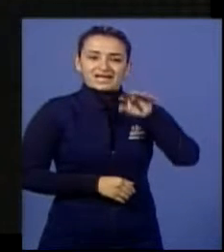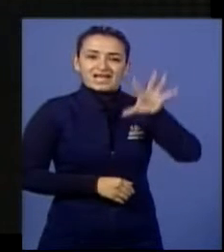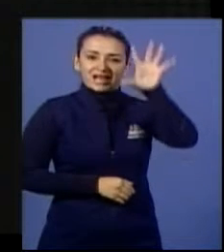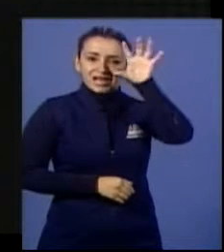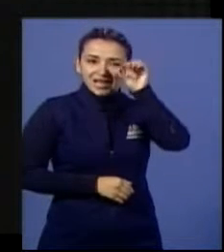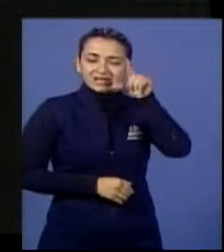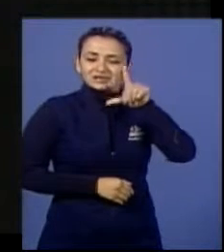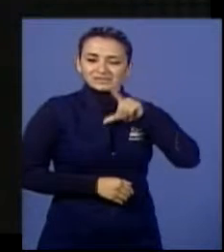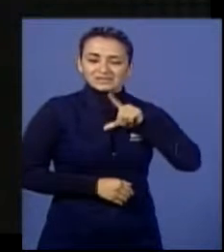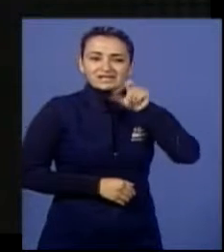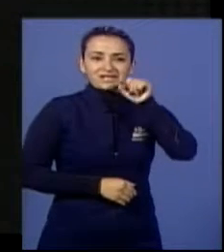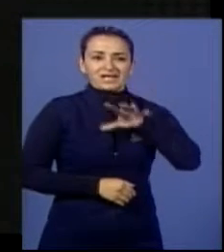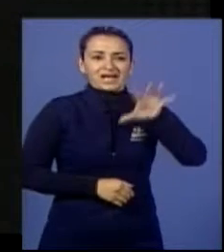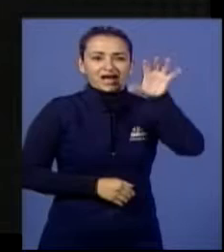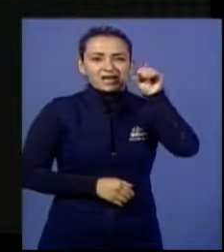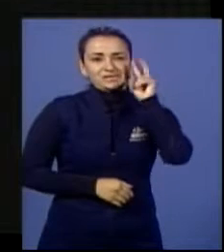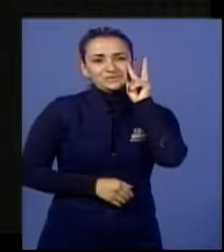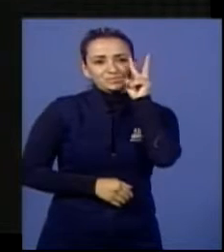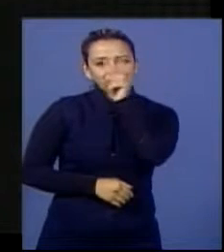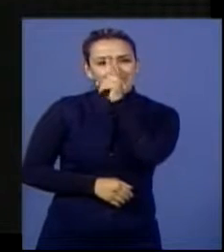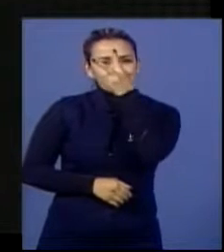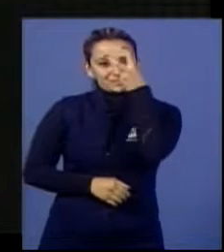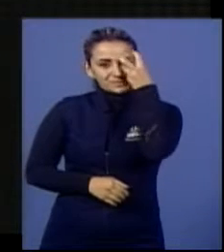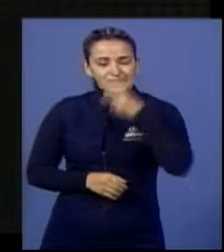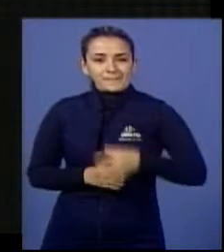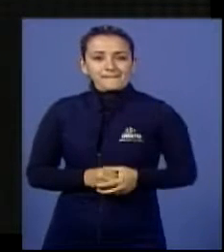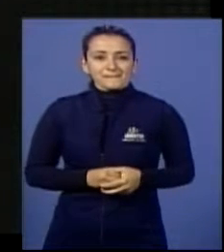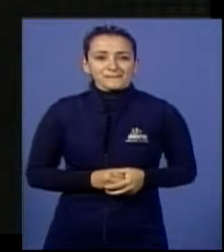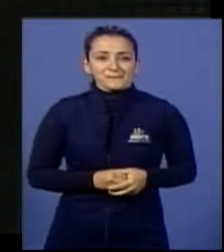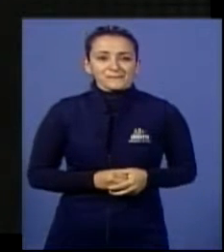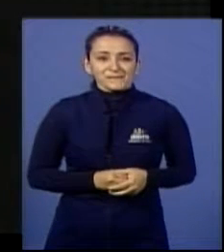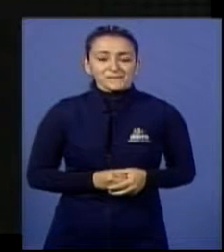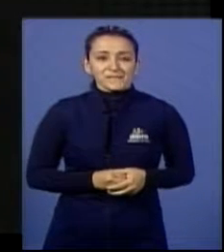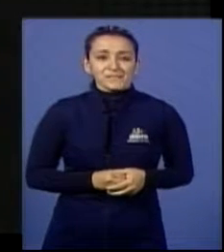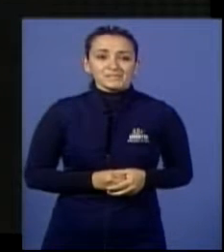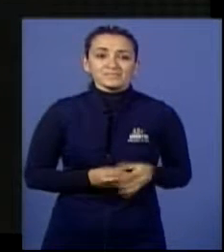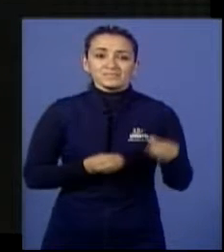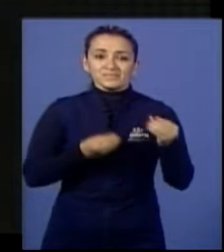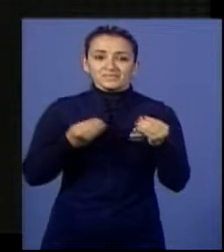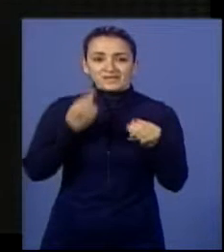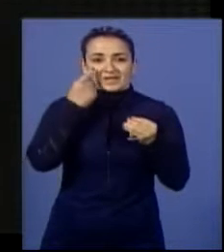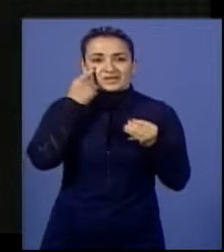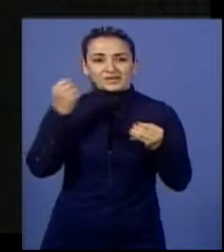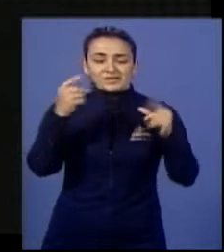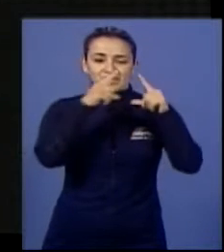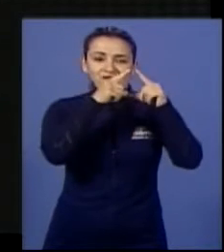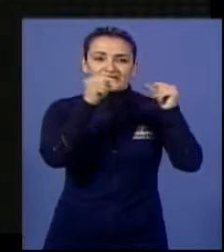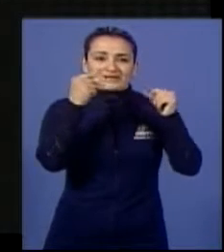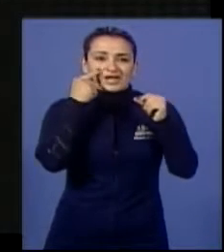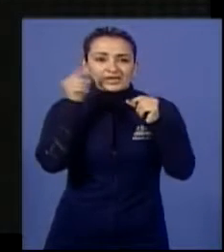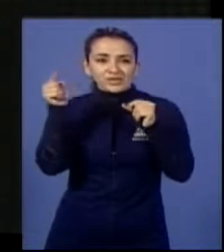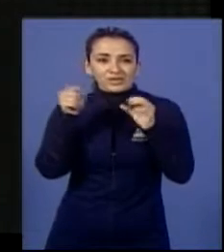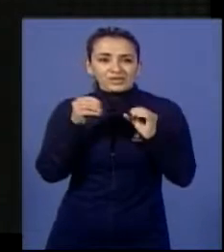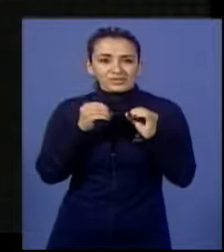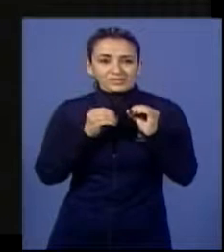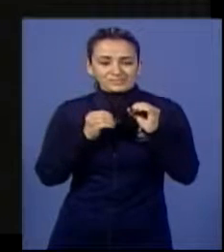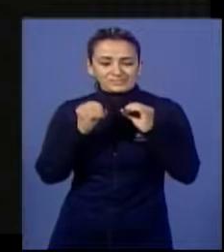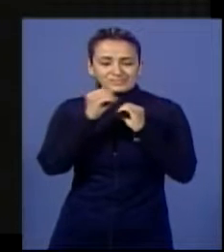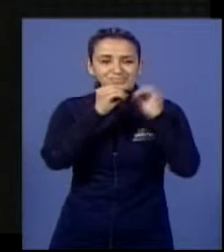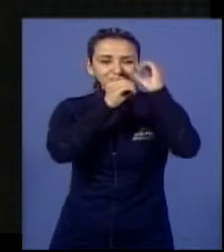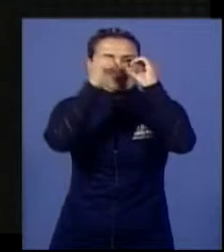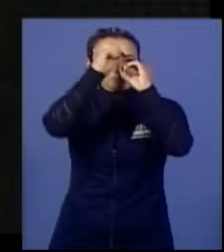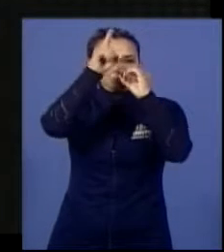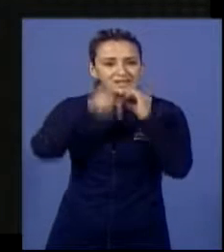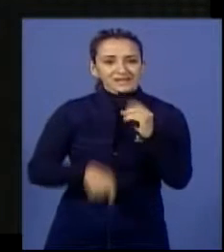a polimerização. Não, agora já traduzi. É. Formando um pedaço do polímero ali, ó. Ele está marcando um pedaço de polímero. Daí